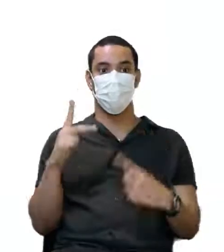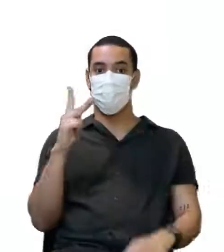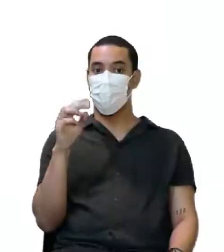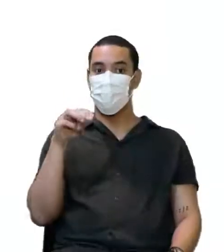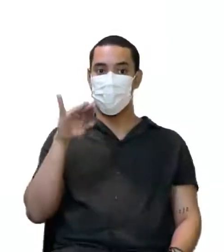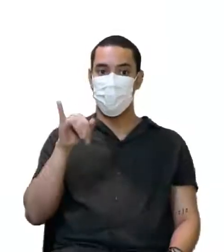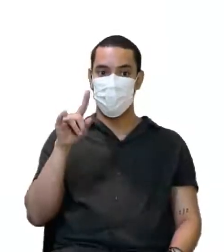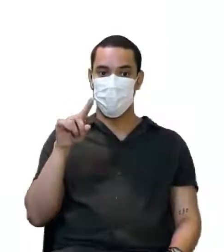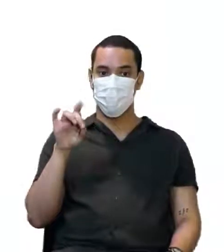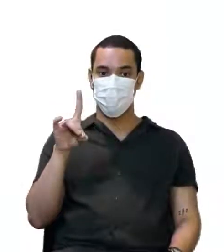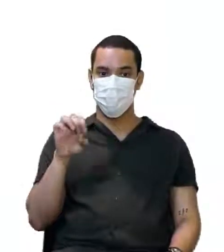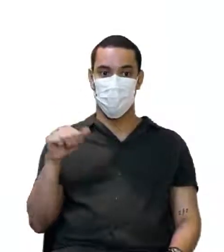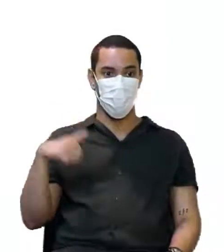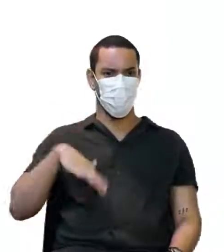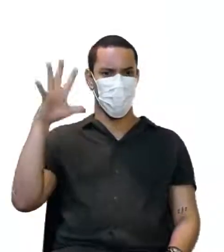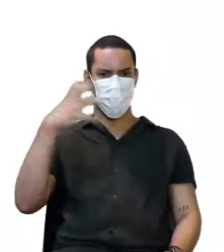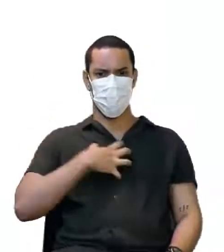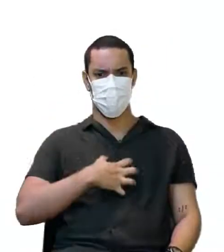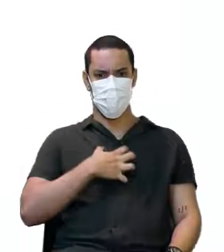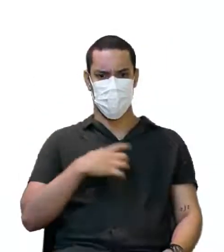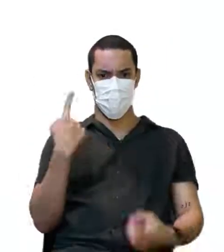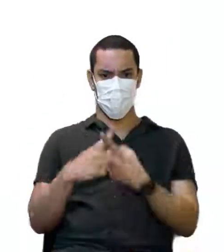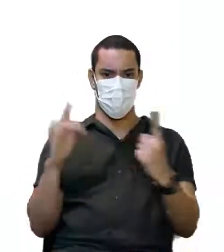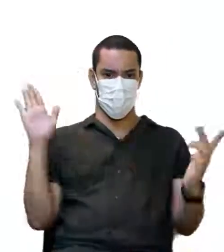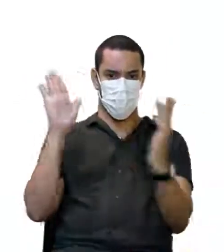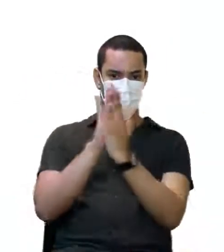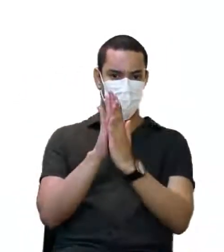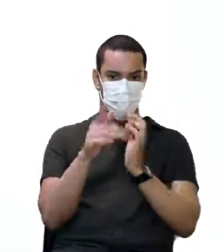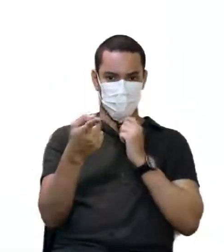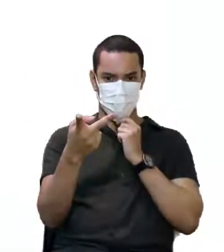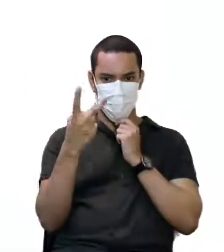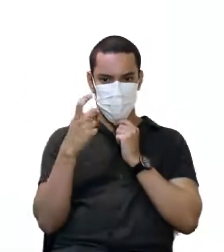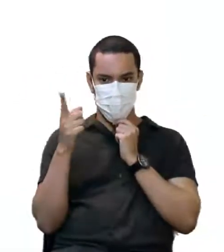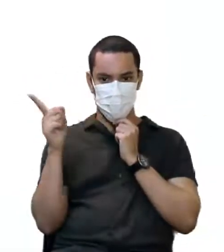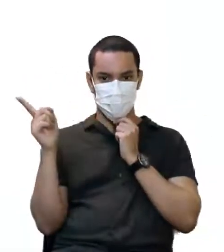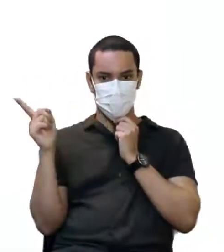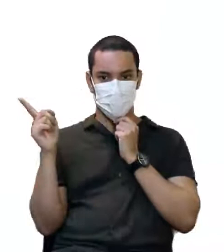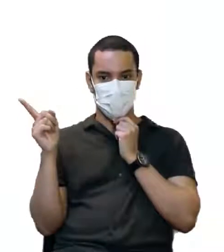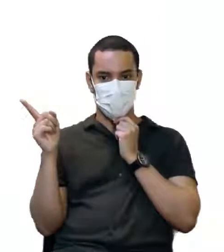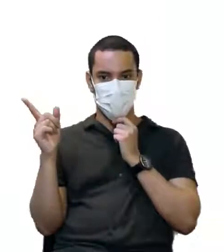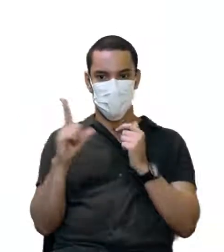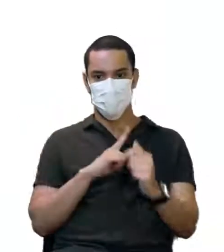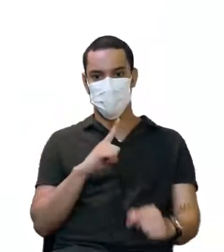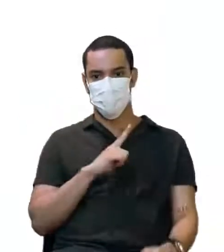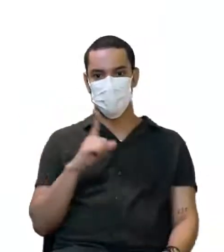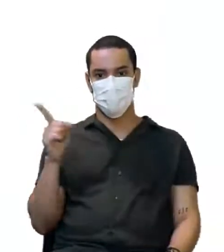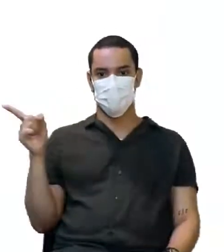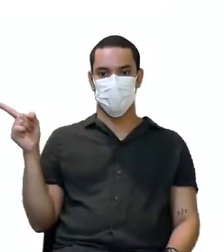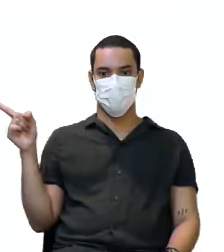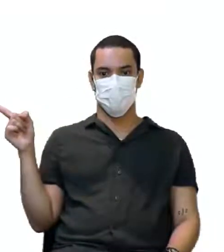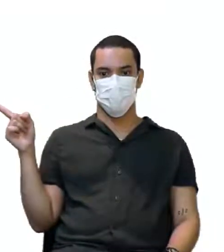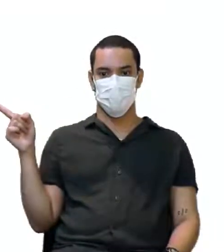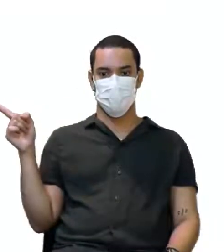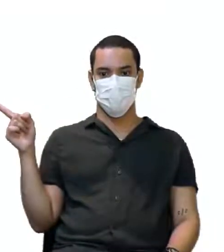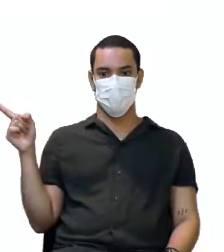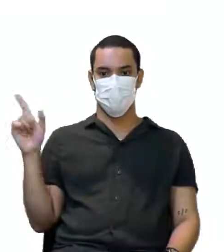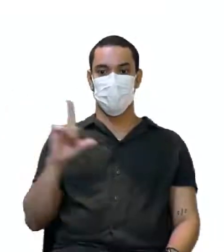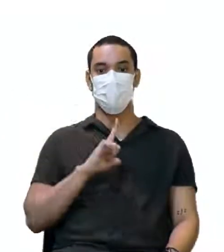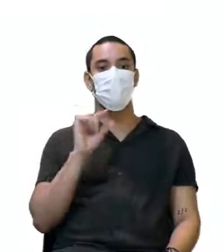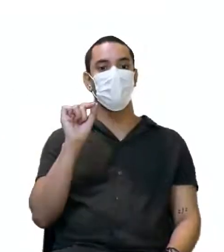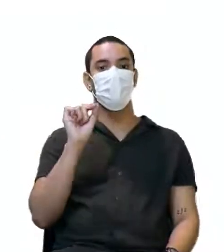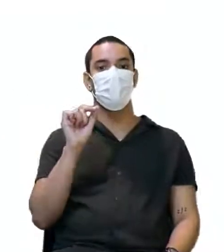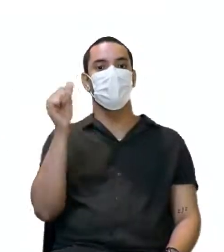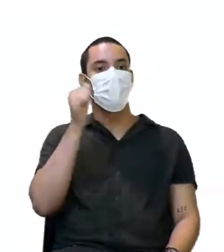tá mais brabo ainda. Por quê? Porque aqui atrás, não sei se você consegue perceber, tem uma fêmea e a fêmea tá com um